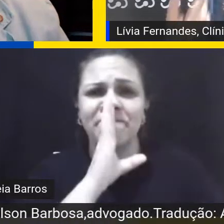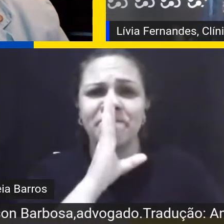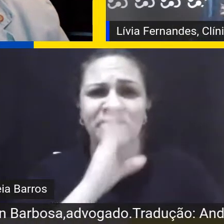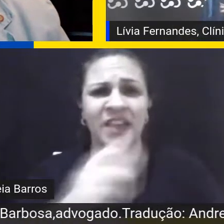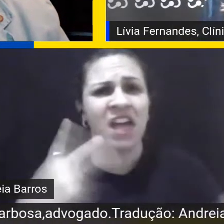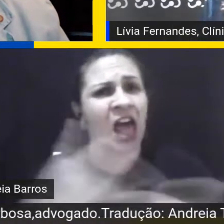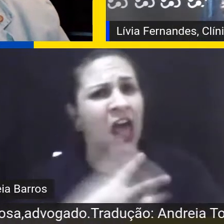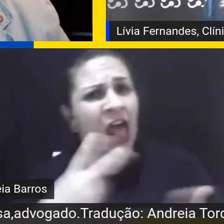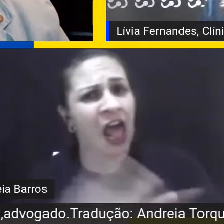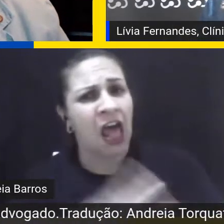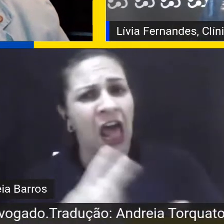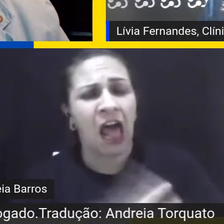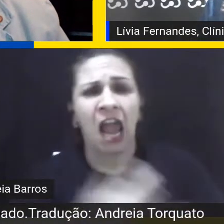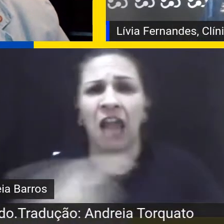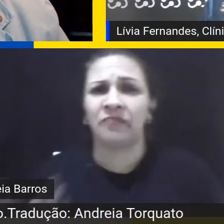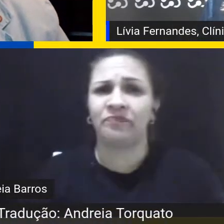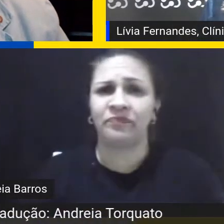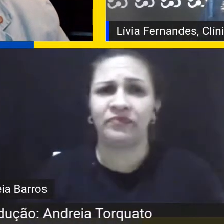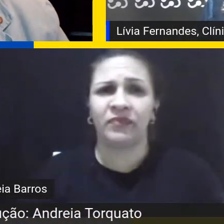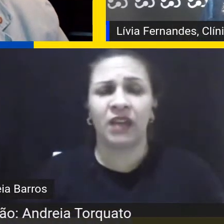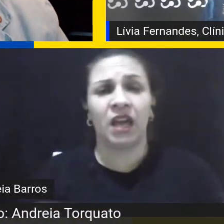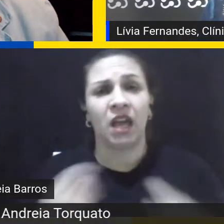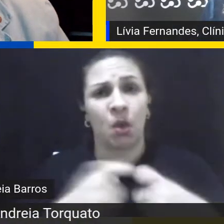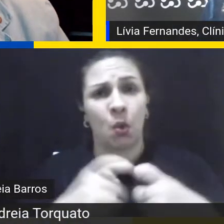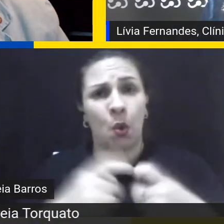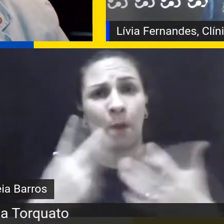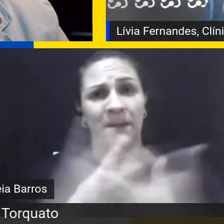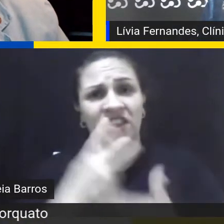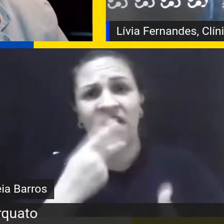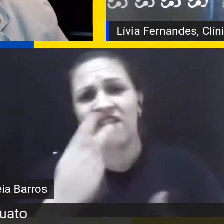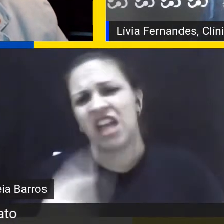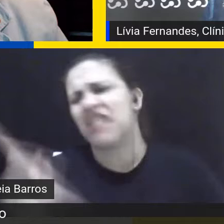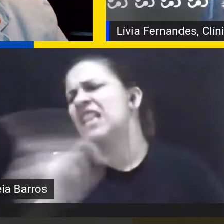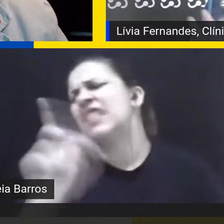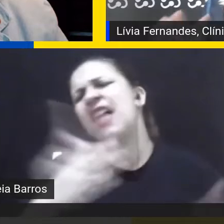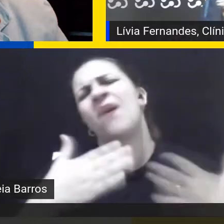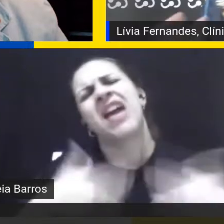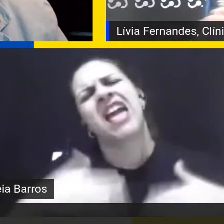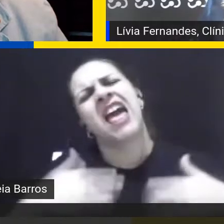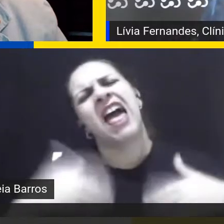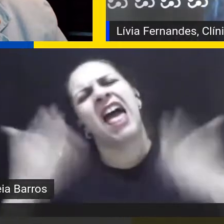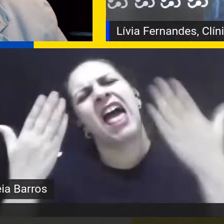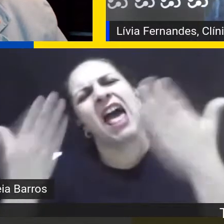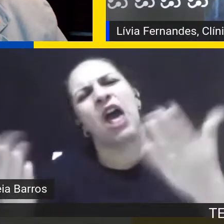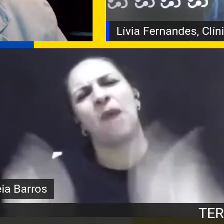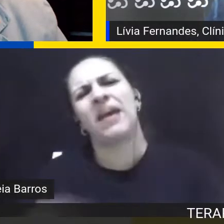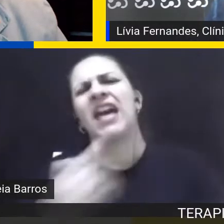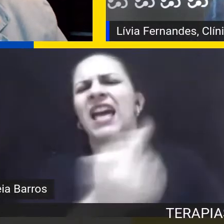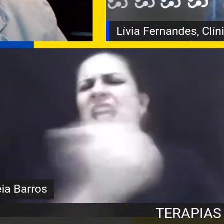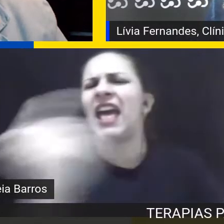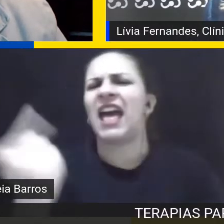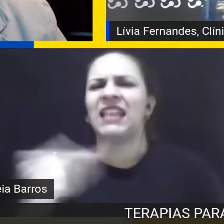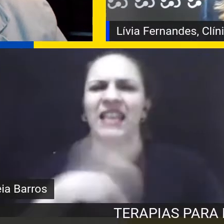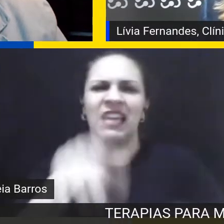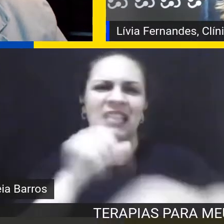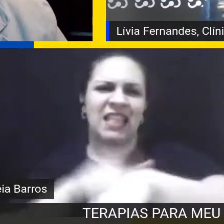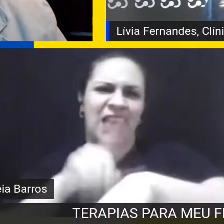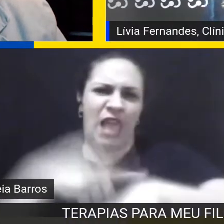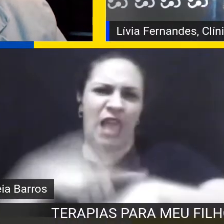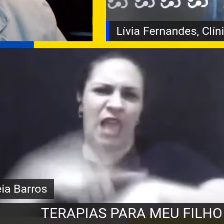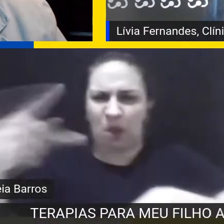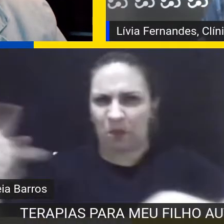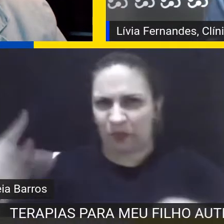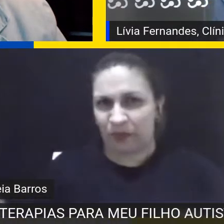ele ainda não fala, e o pediatra vira e diz assim, não, calma, cada criança tem seu tempo. Ou